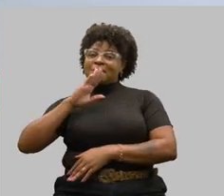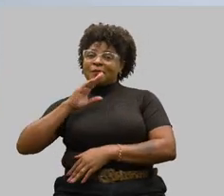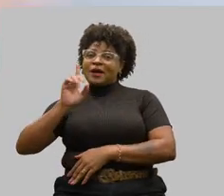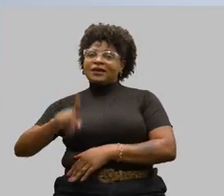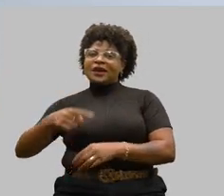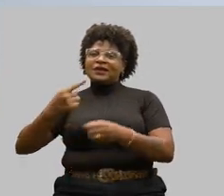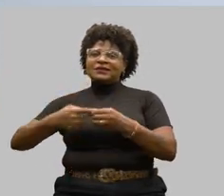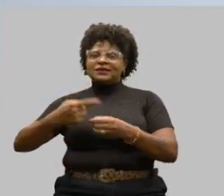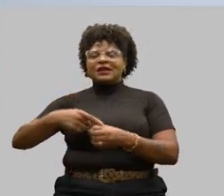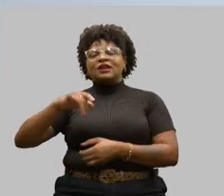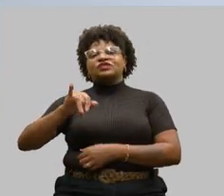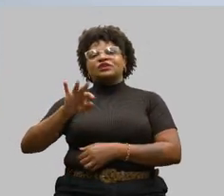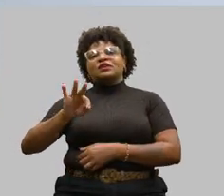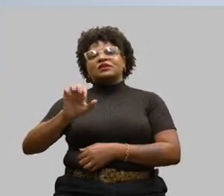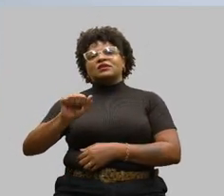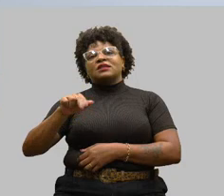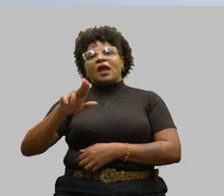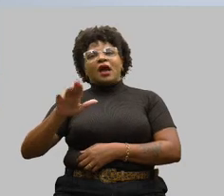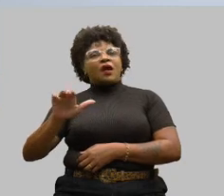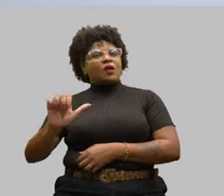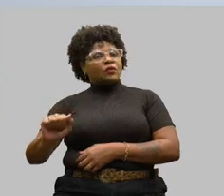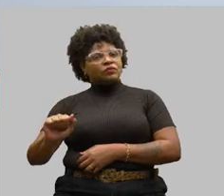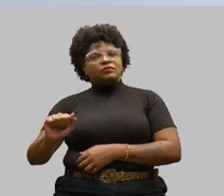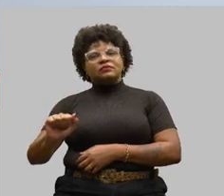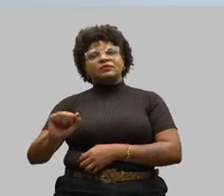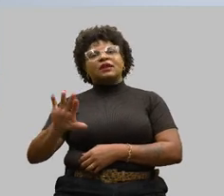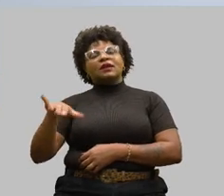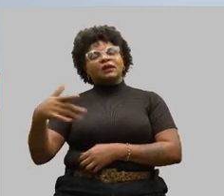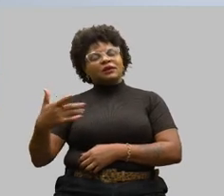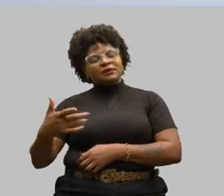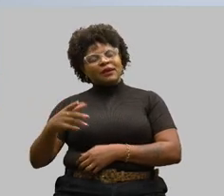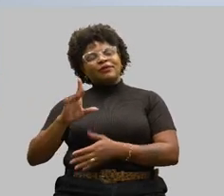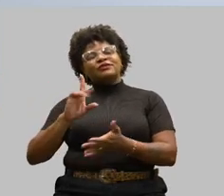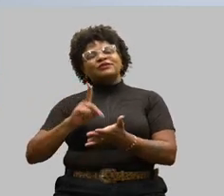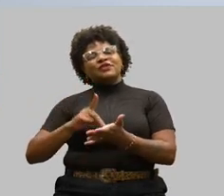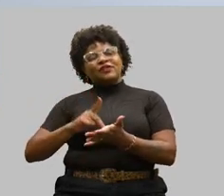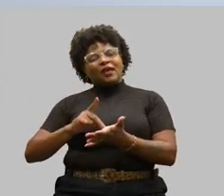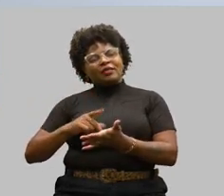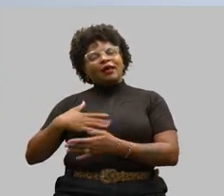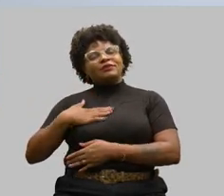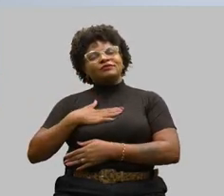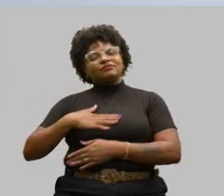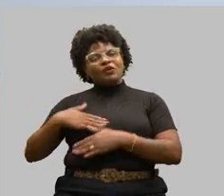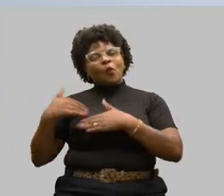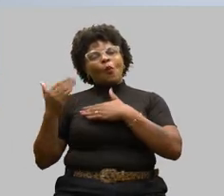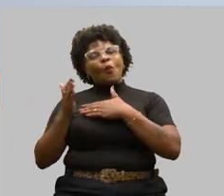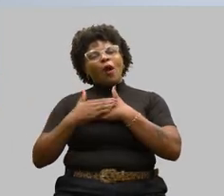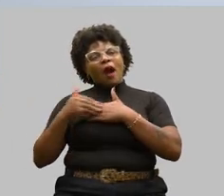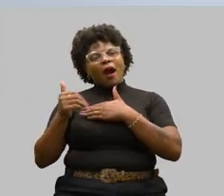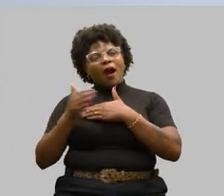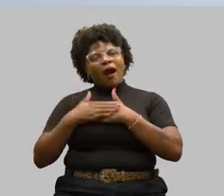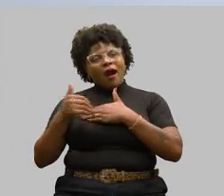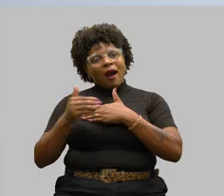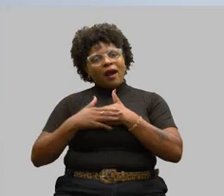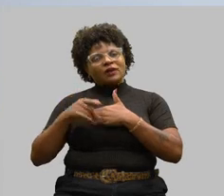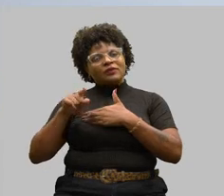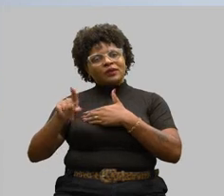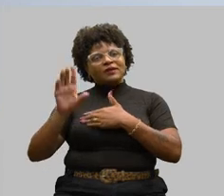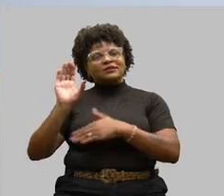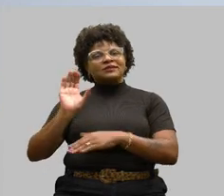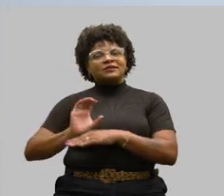né então eu tenho assim um espaço bem carinhoso no meu coração por esse estado